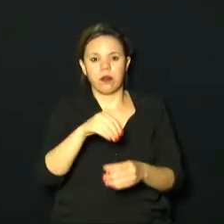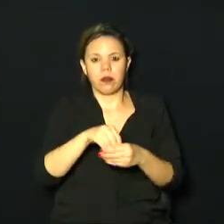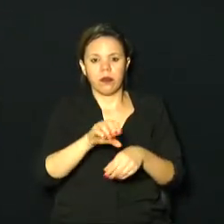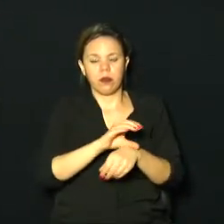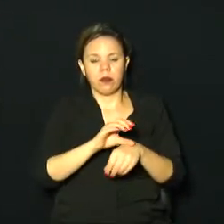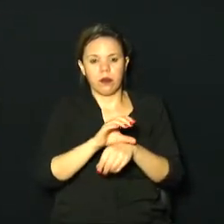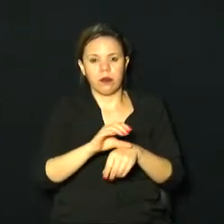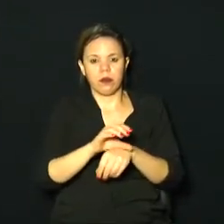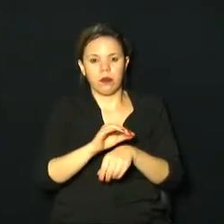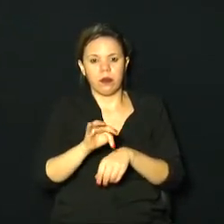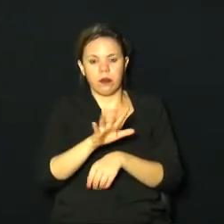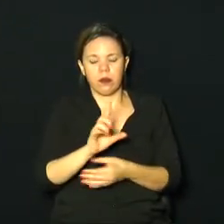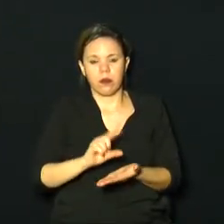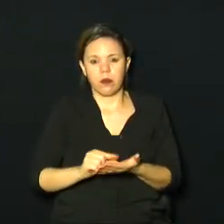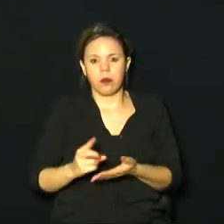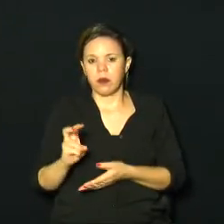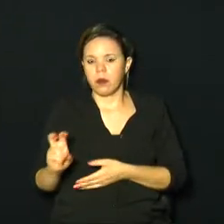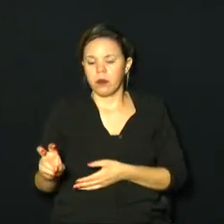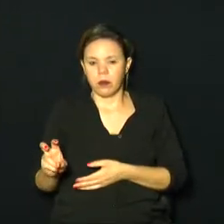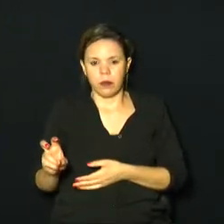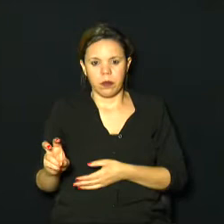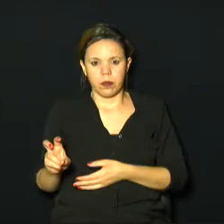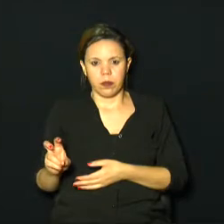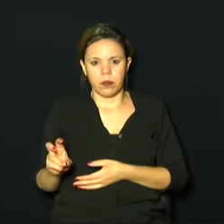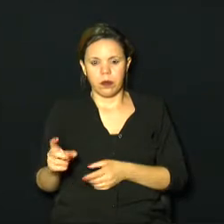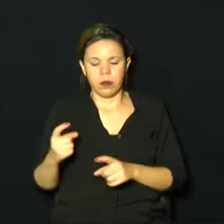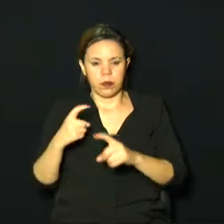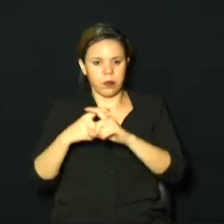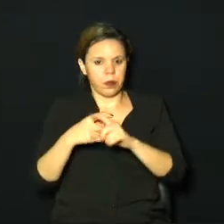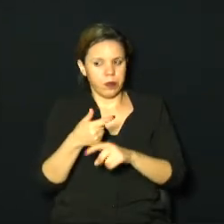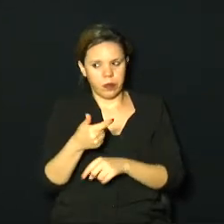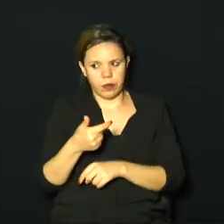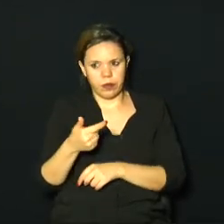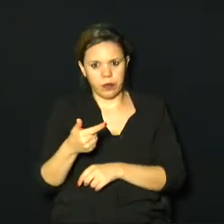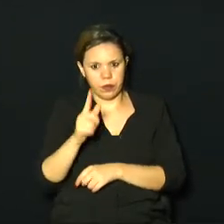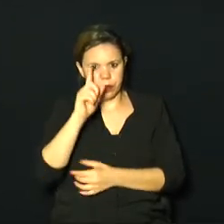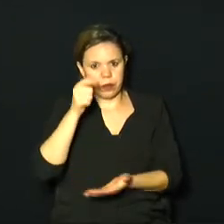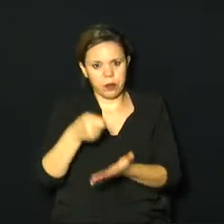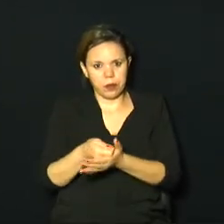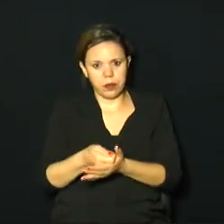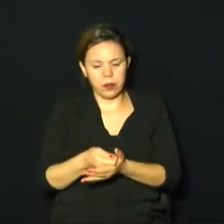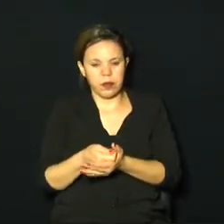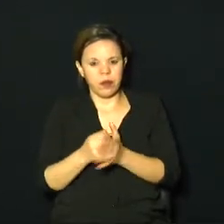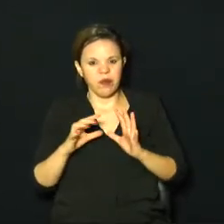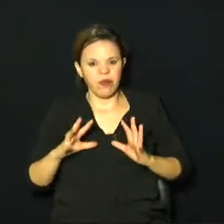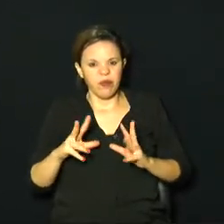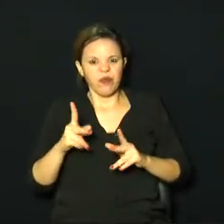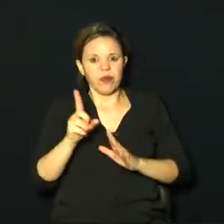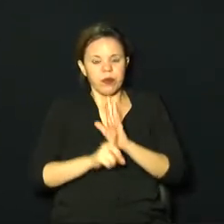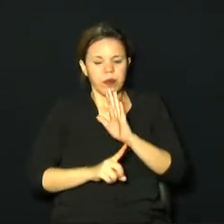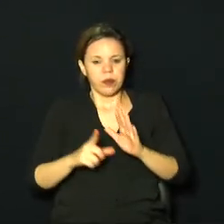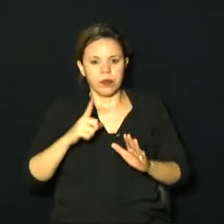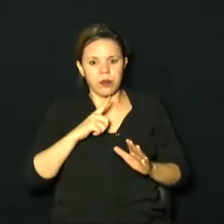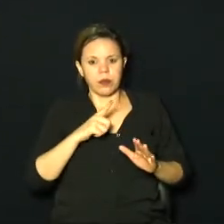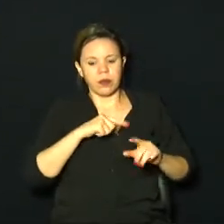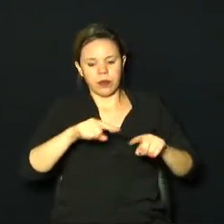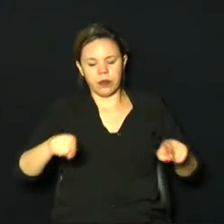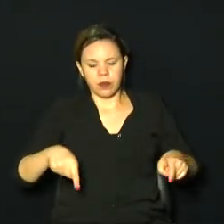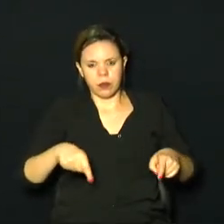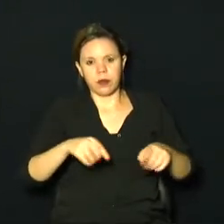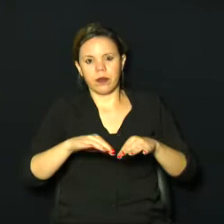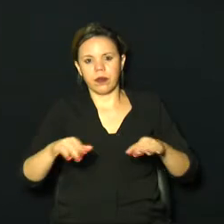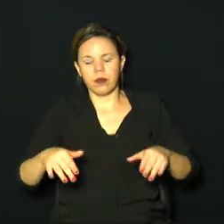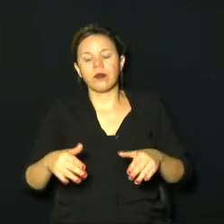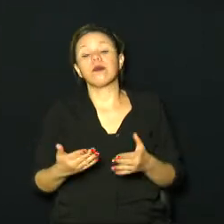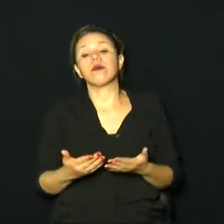artigo 5º, né, no seu inciso 22, garante que todo mundo tem direito à propriedade, todo cidadão brasileiro.